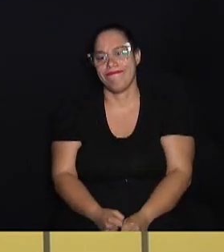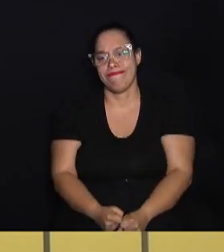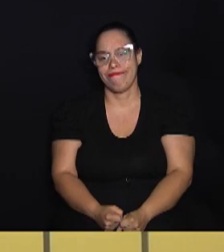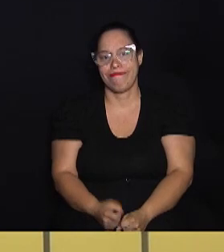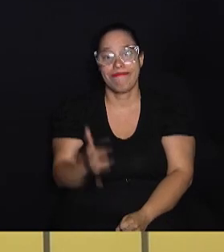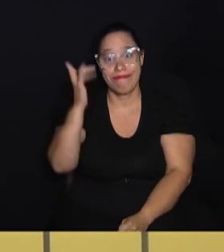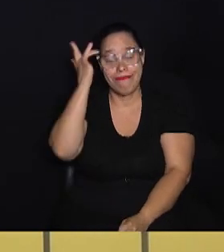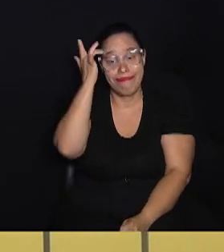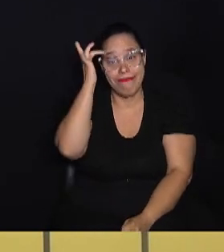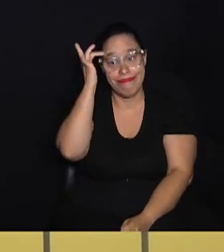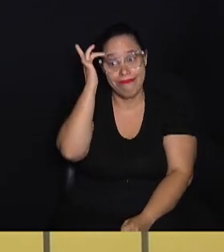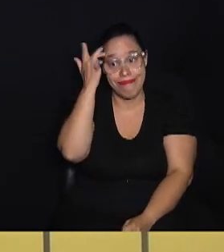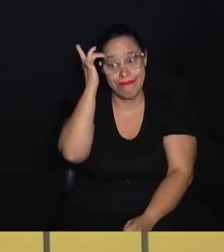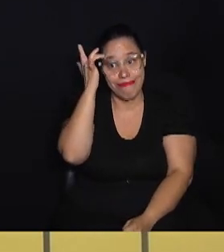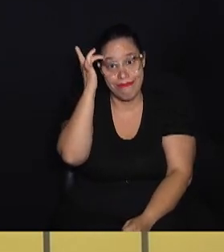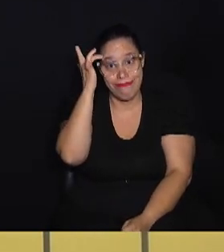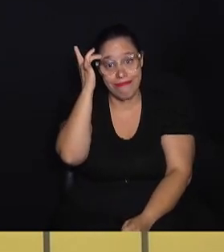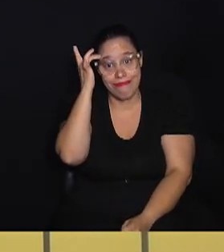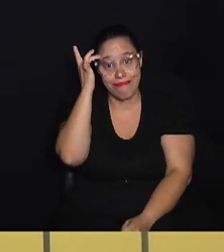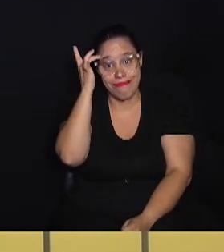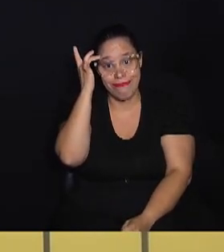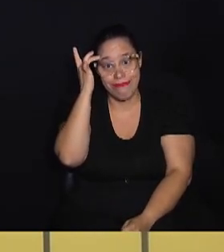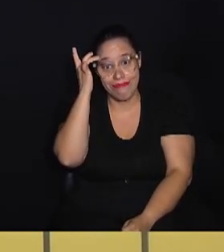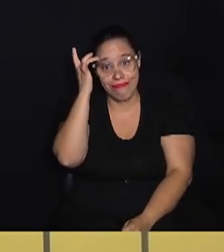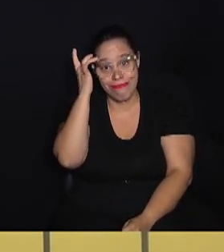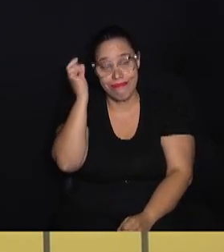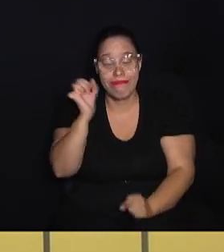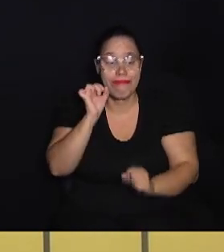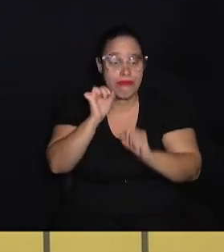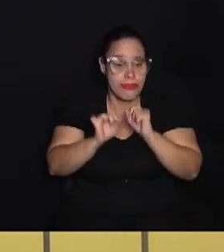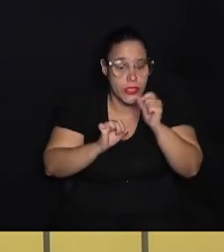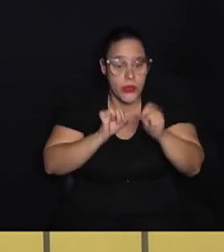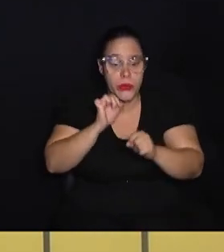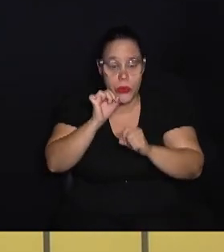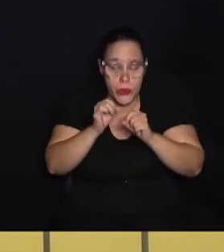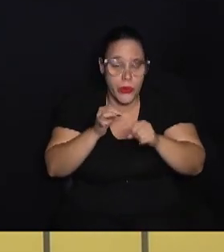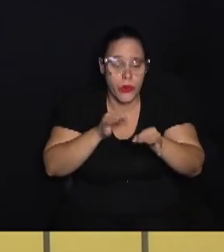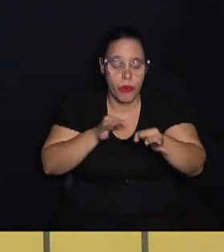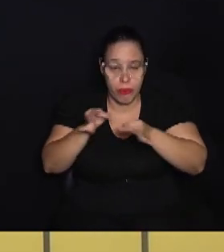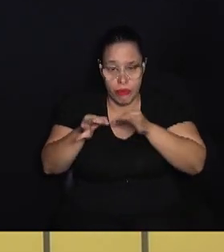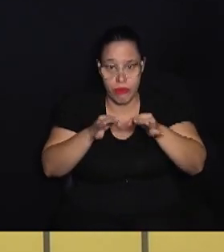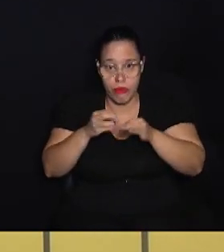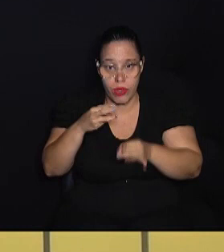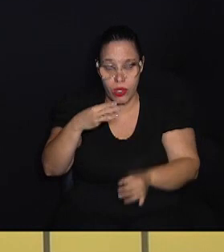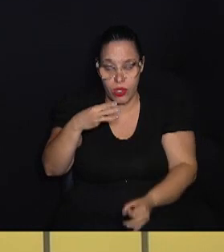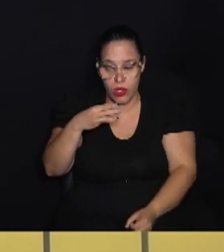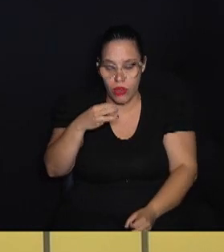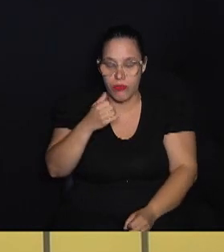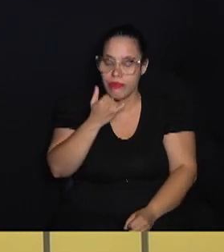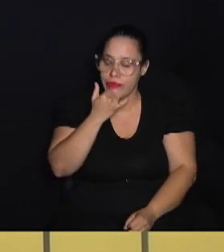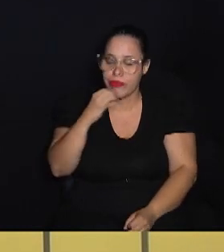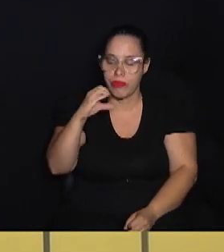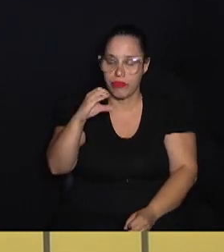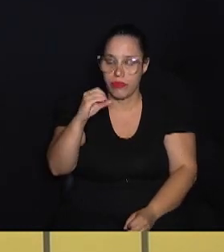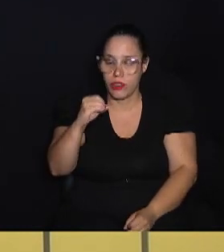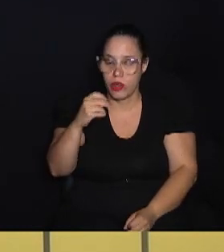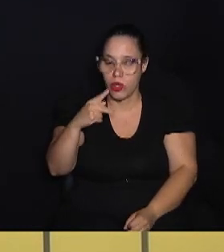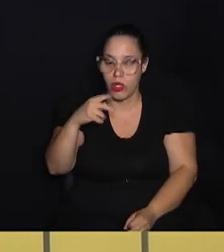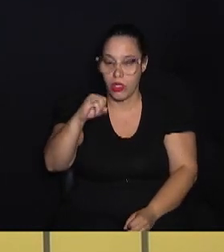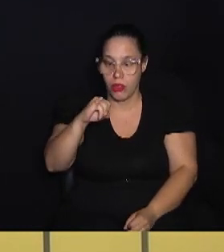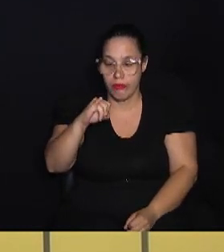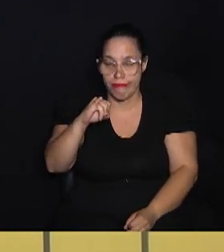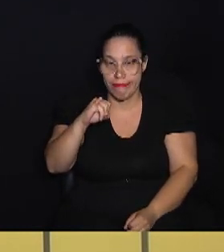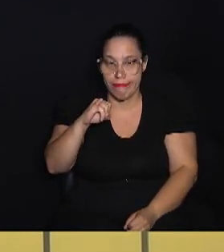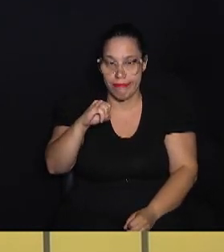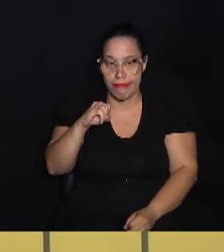que está nos dando ferramentas para nos prepararmos para a COP. Embora nenhum de